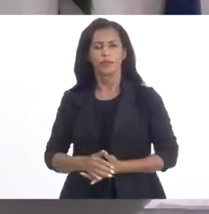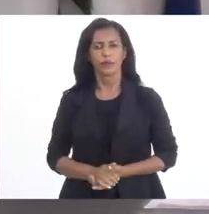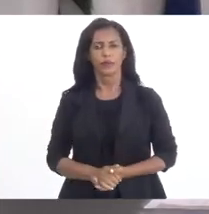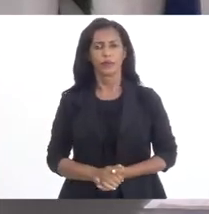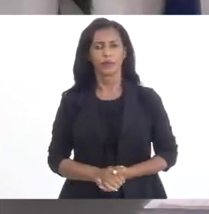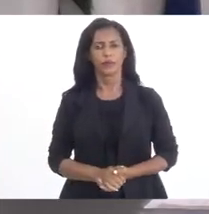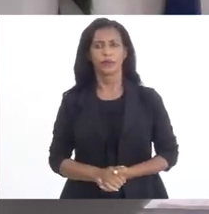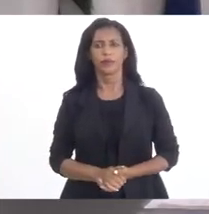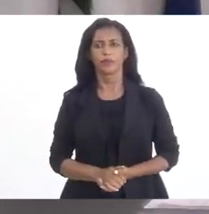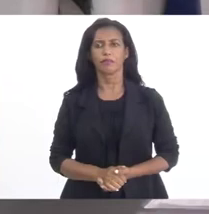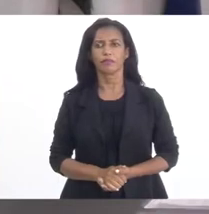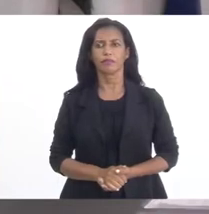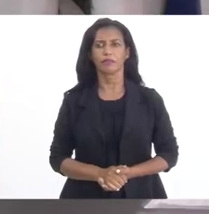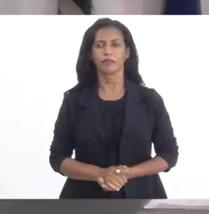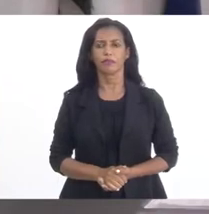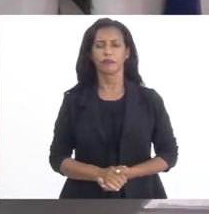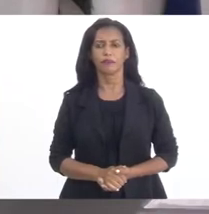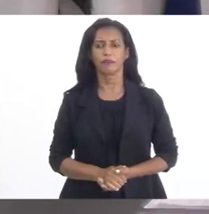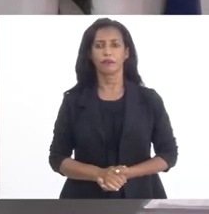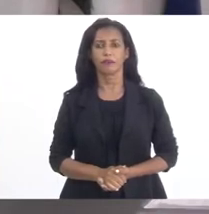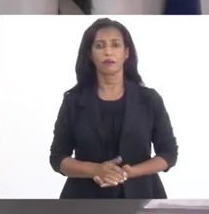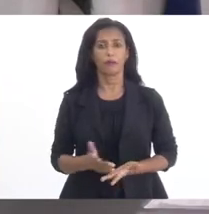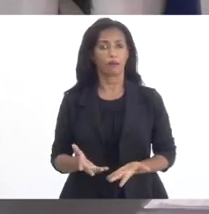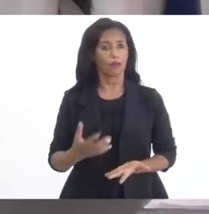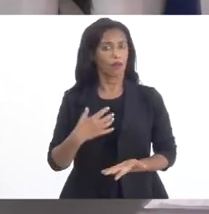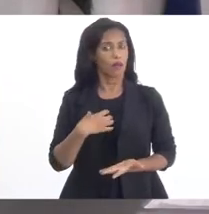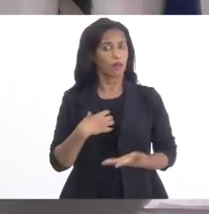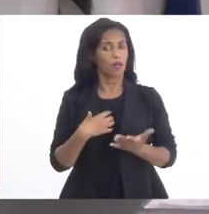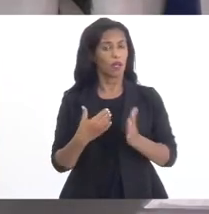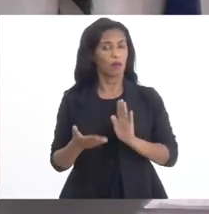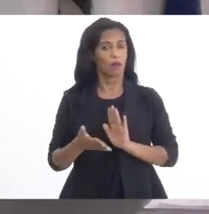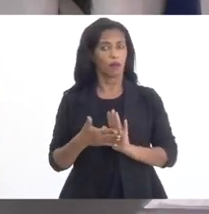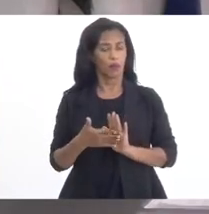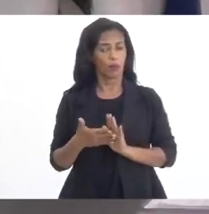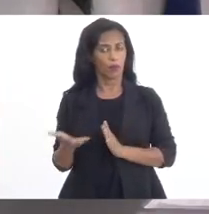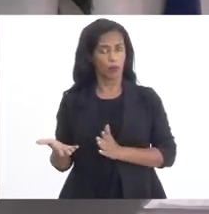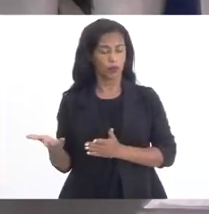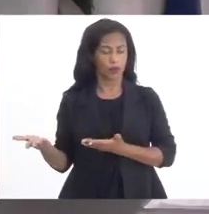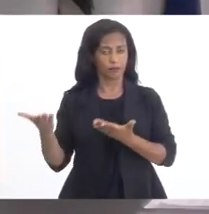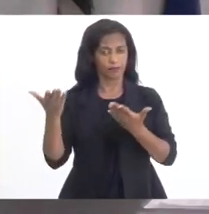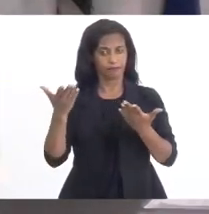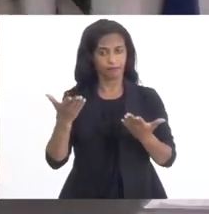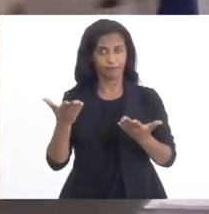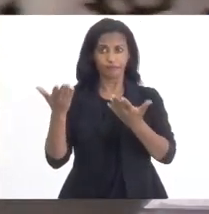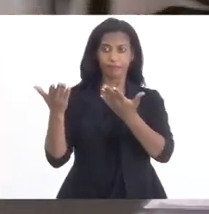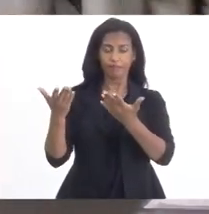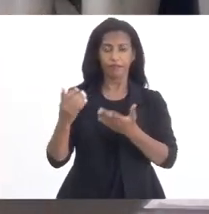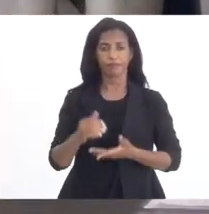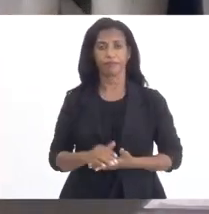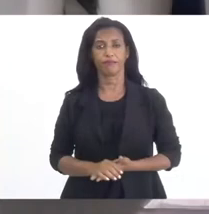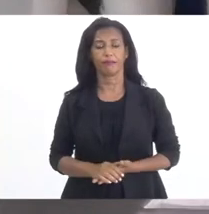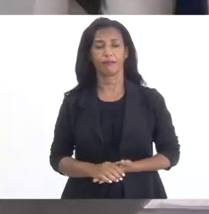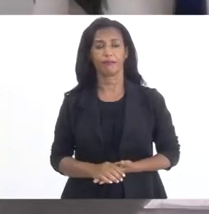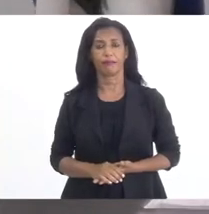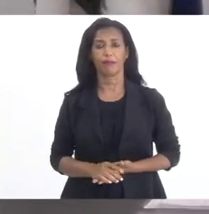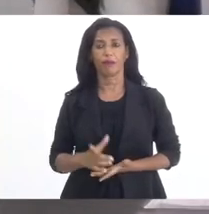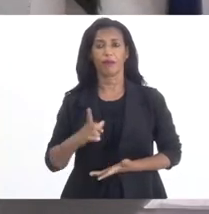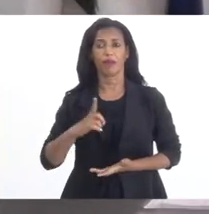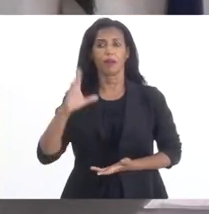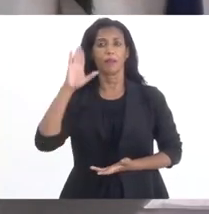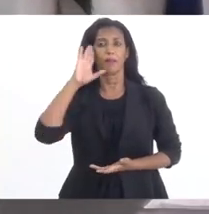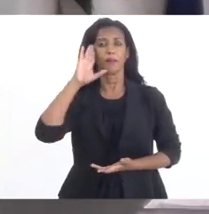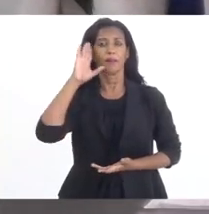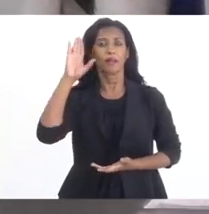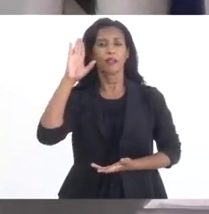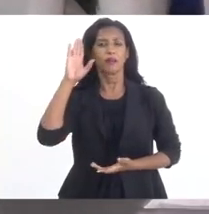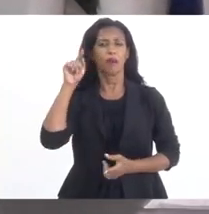Né? Nesse sentido, a proposta aqui colocada tem um principal